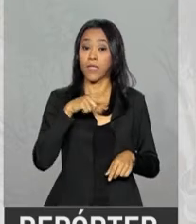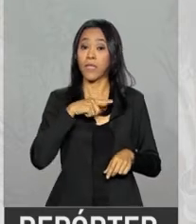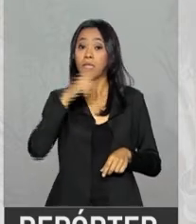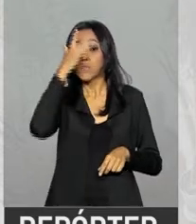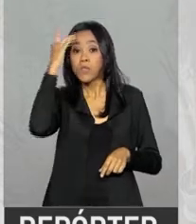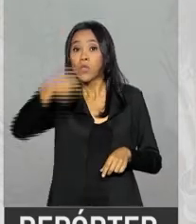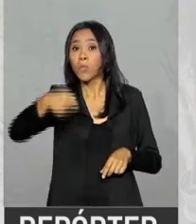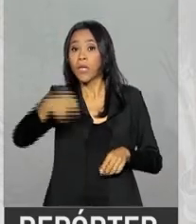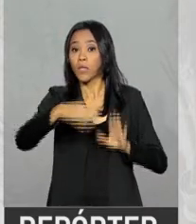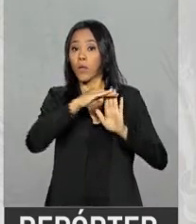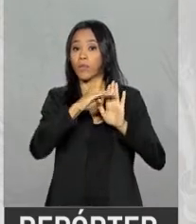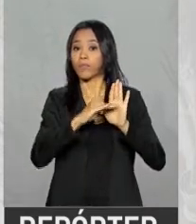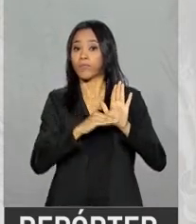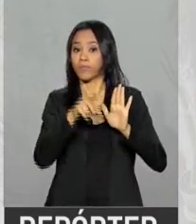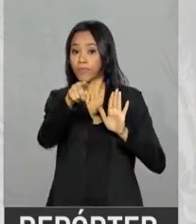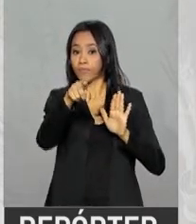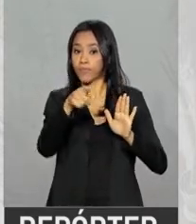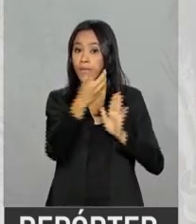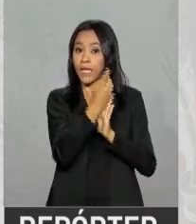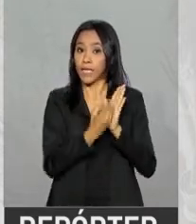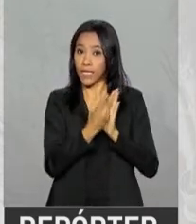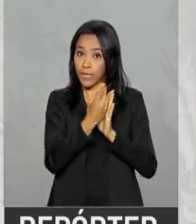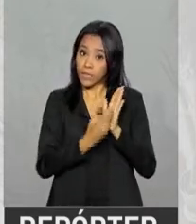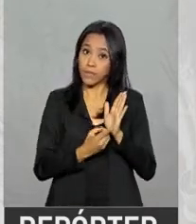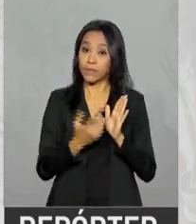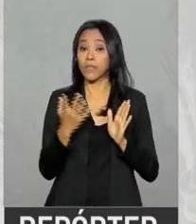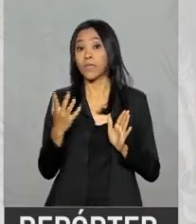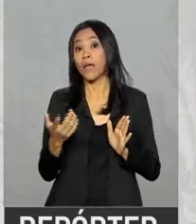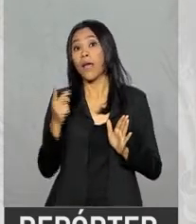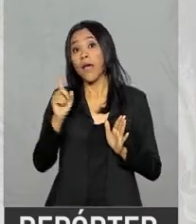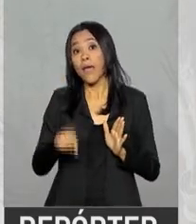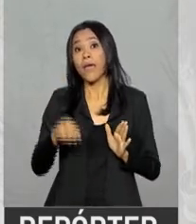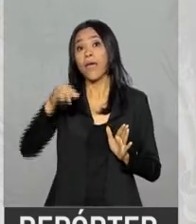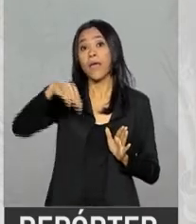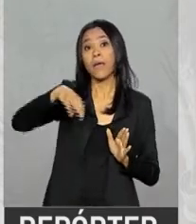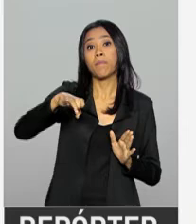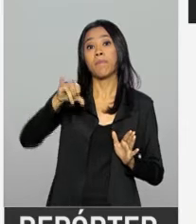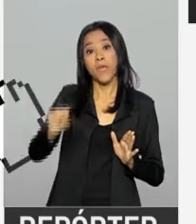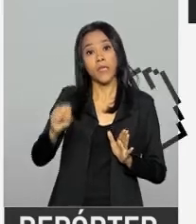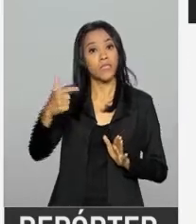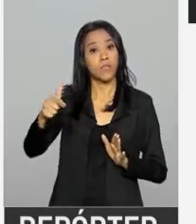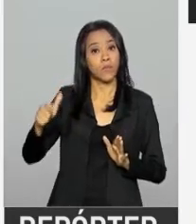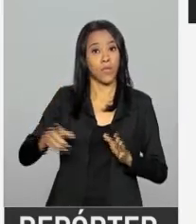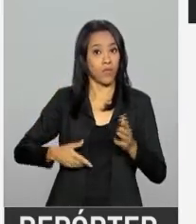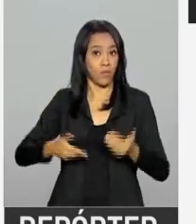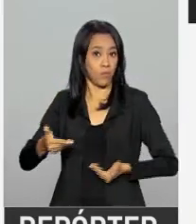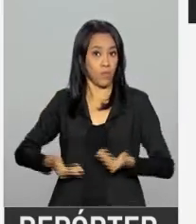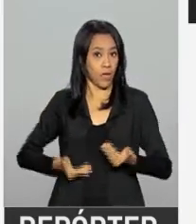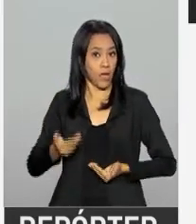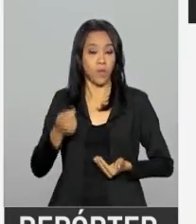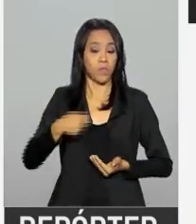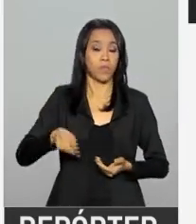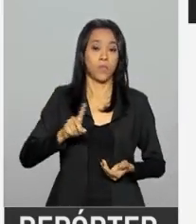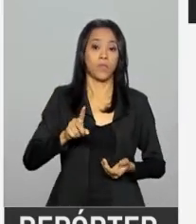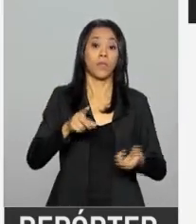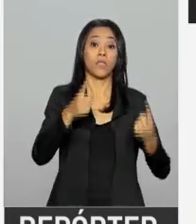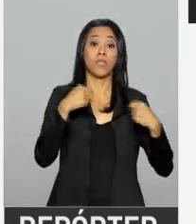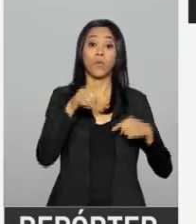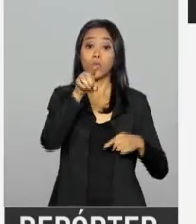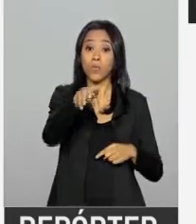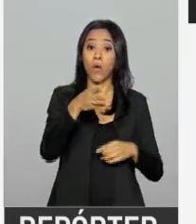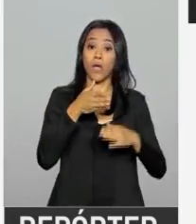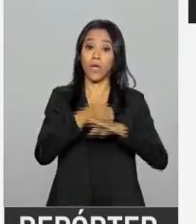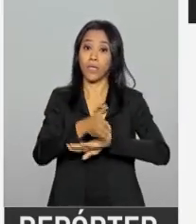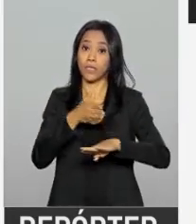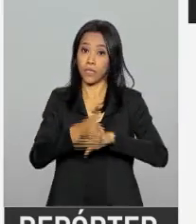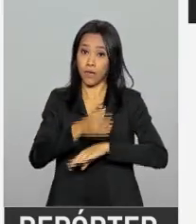com empregado. A declaração é facultativa para MEIs sem funcionários. A declaração deve ser feita somente pelo